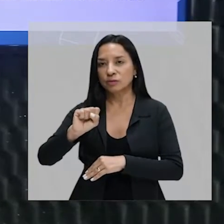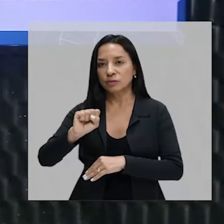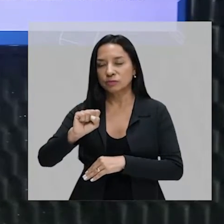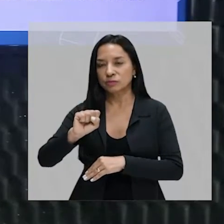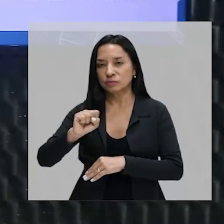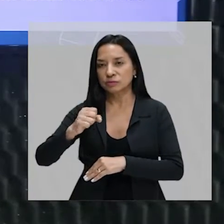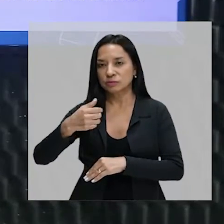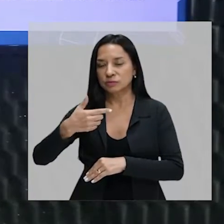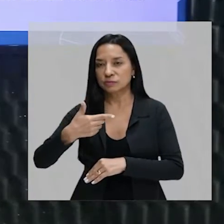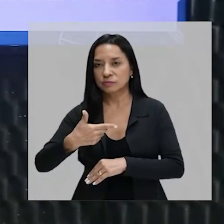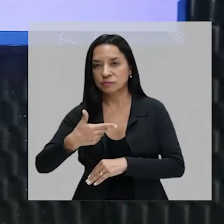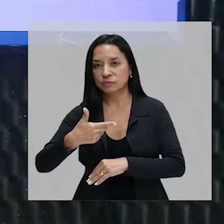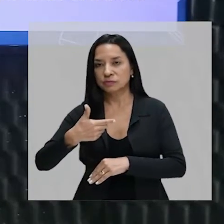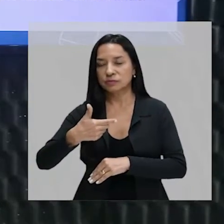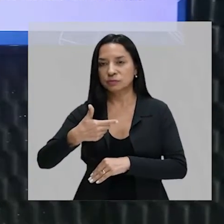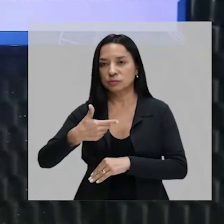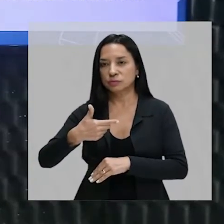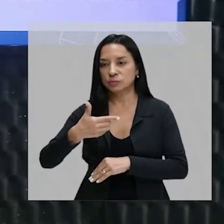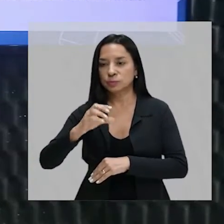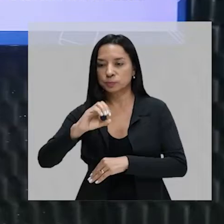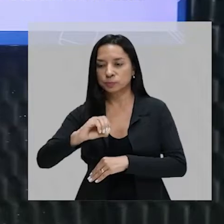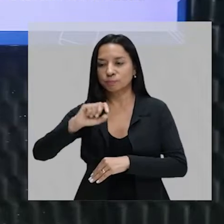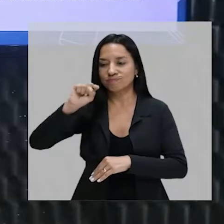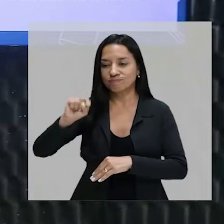820 mil indígenas